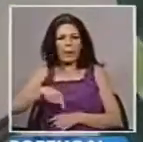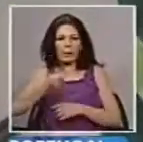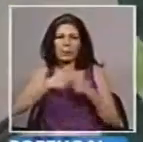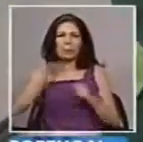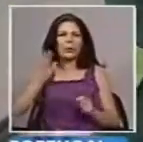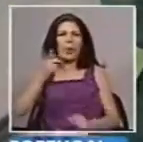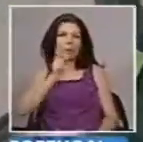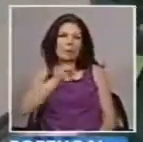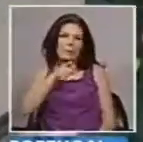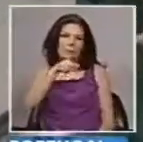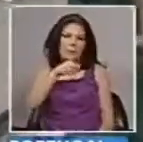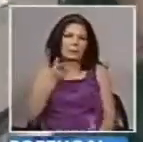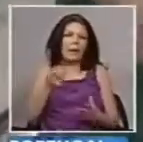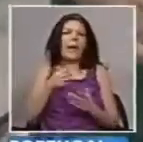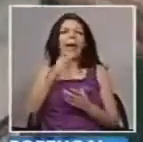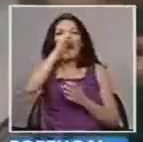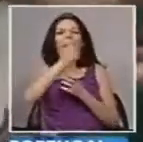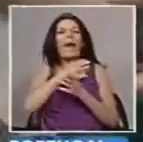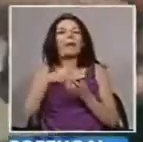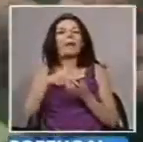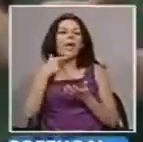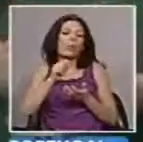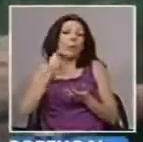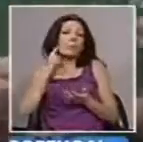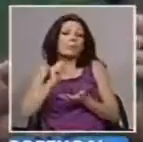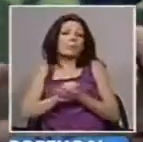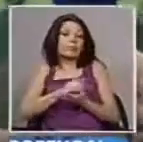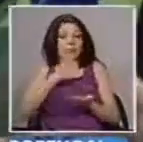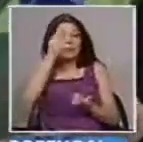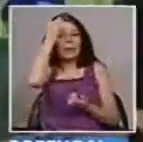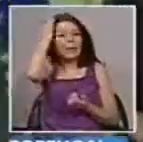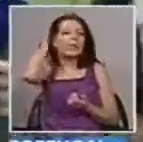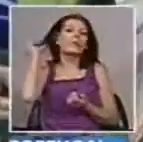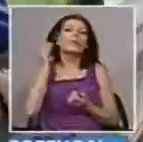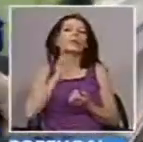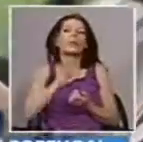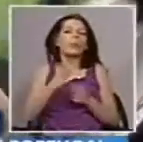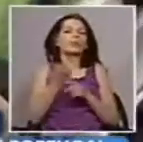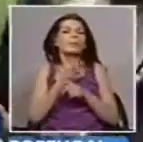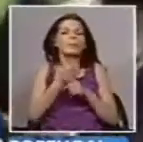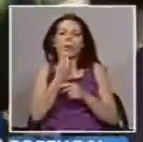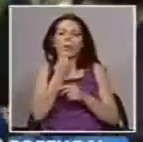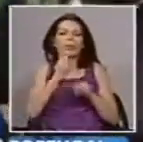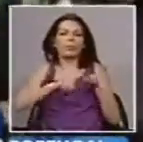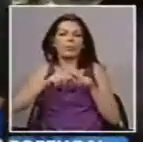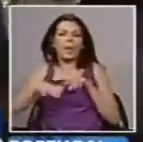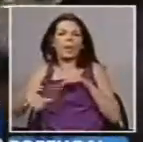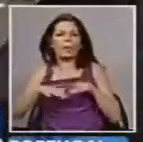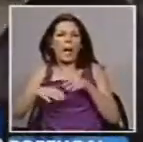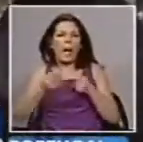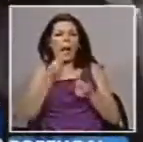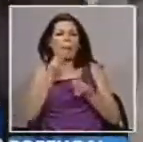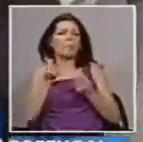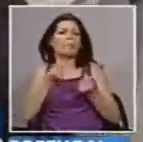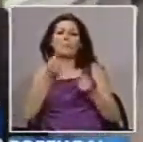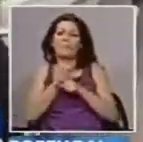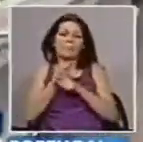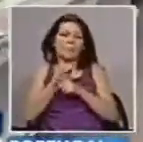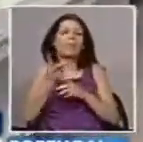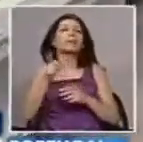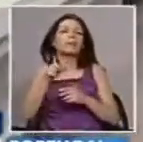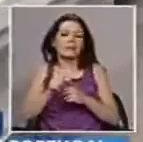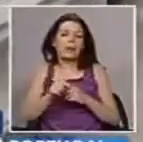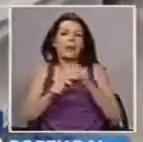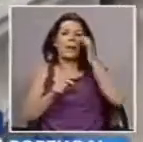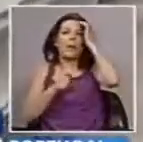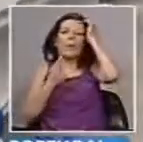e é uma erva praticamente utilizada com todos os tipos de comidas italianas, e também